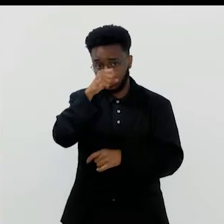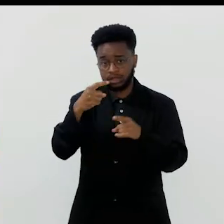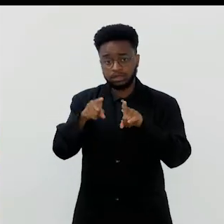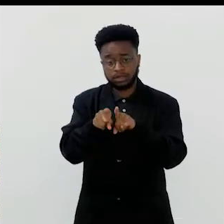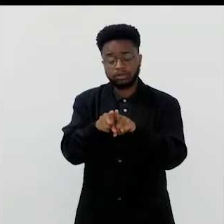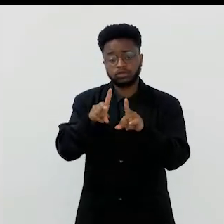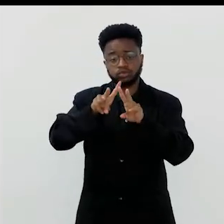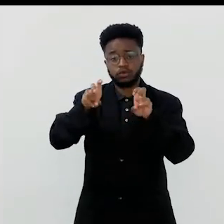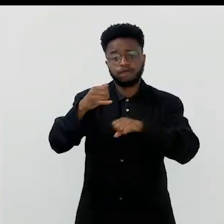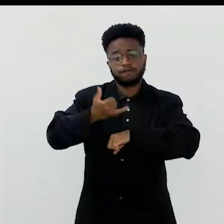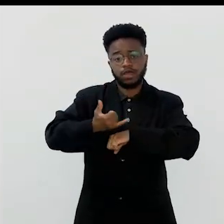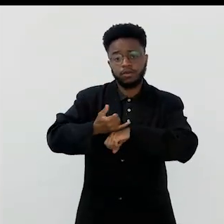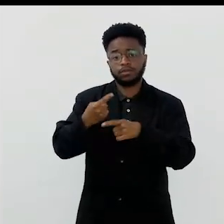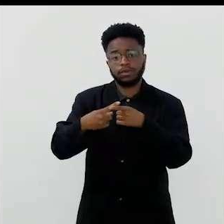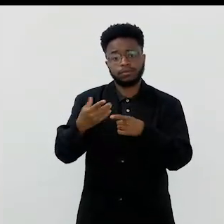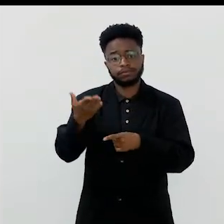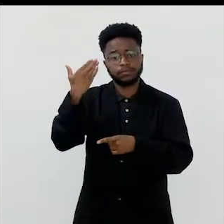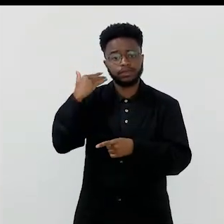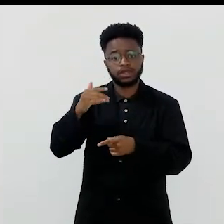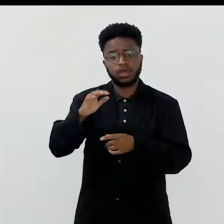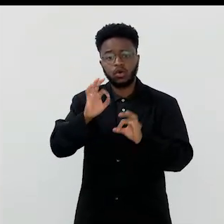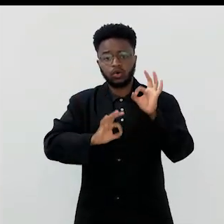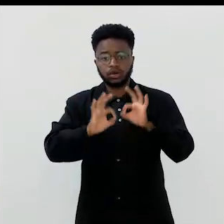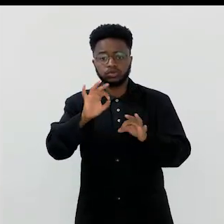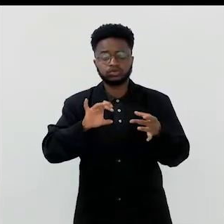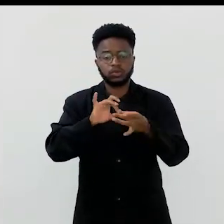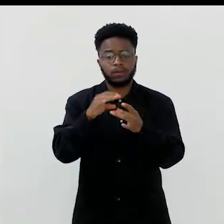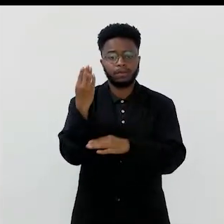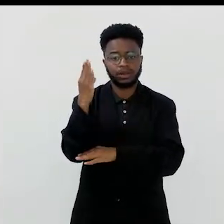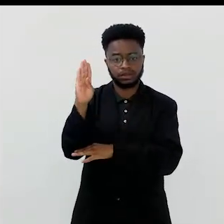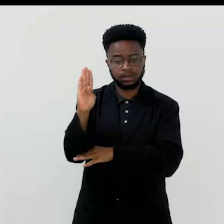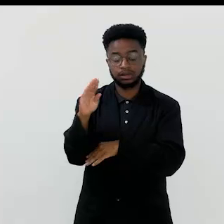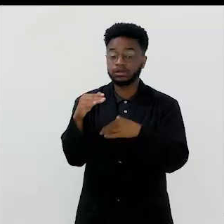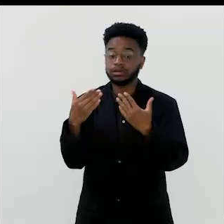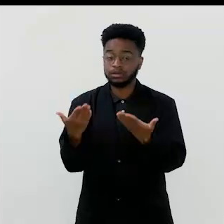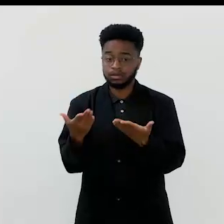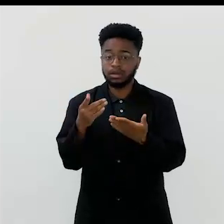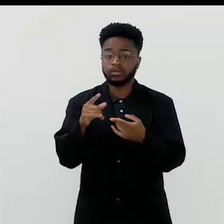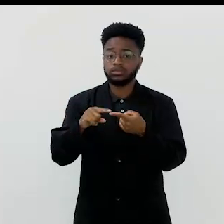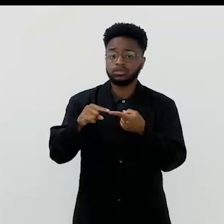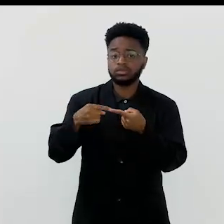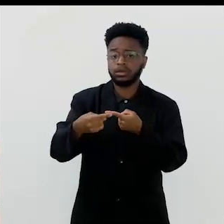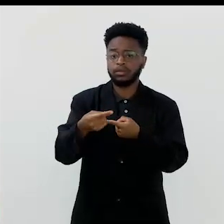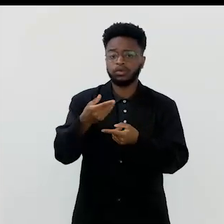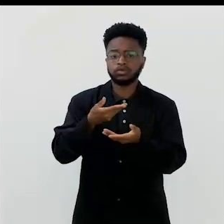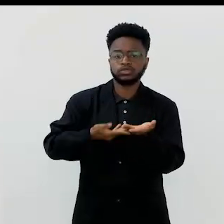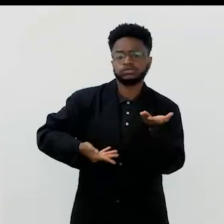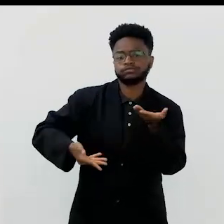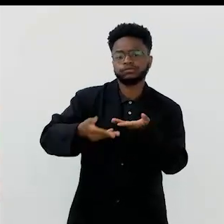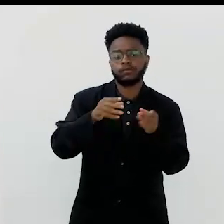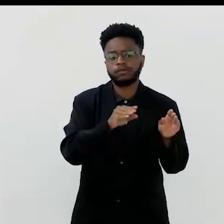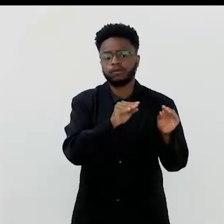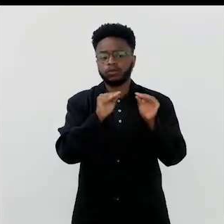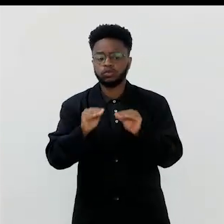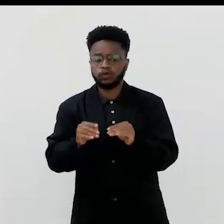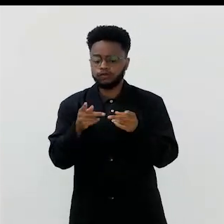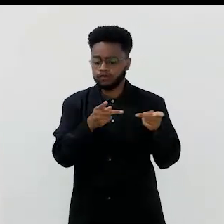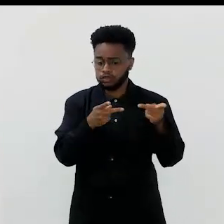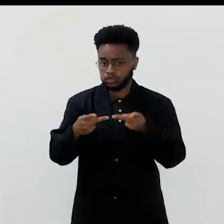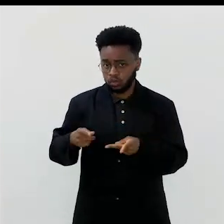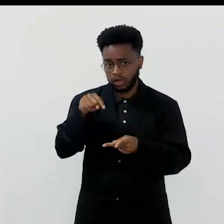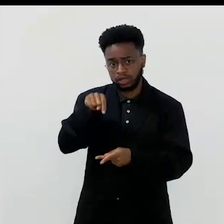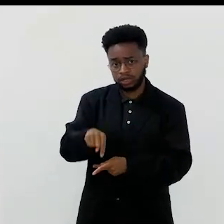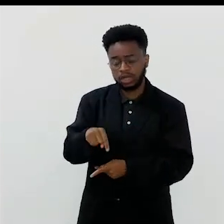interessante. A parte do ferro também, porque antigamente era feito na madeira, né? A estrutura era feita na madeira. Sim. Então, quando eles fizeram esse intercâmbio para cá, abriu a mente deles,